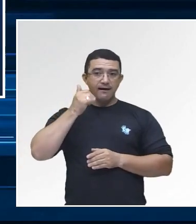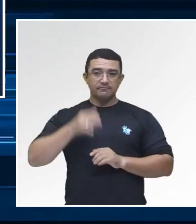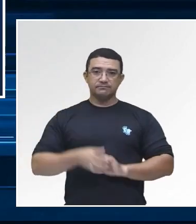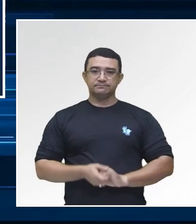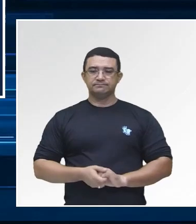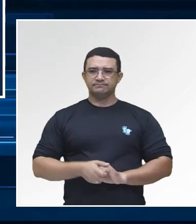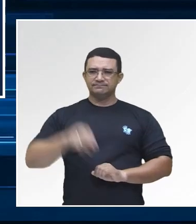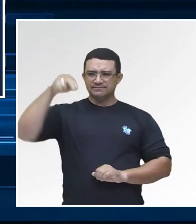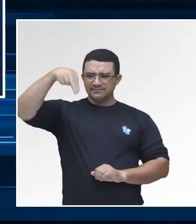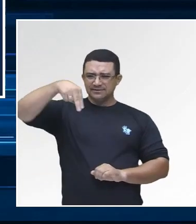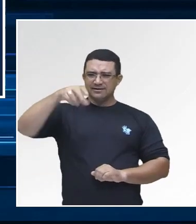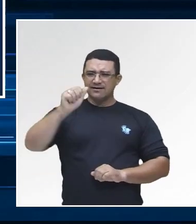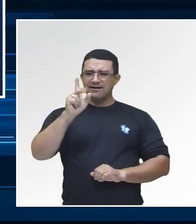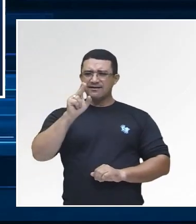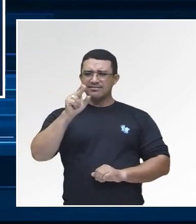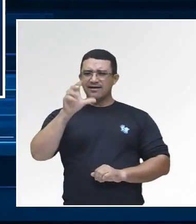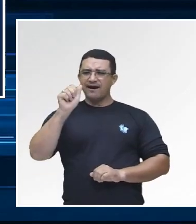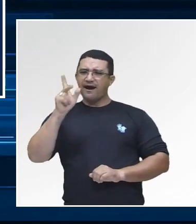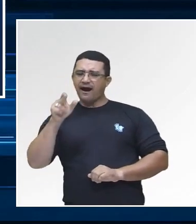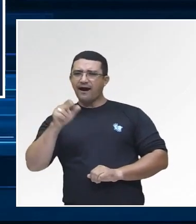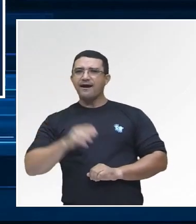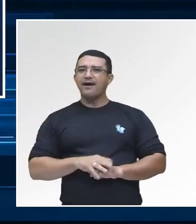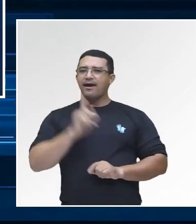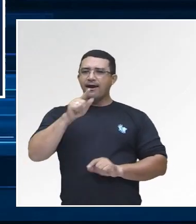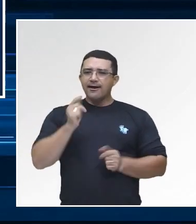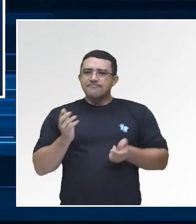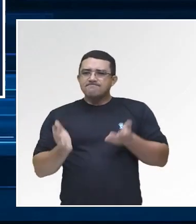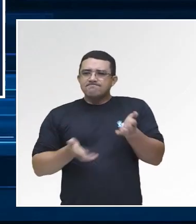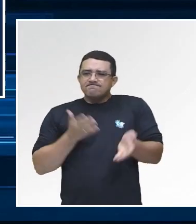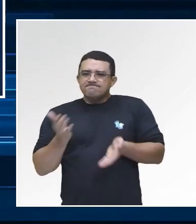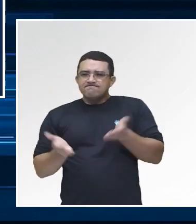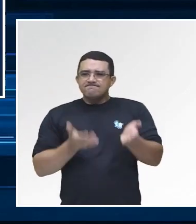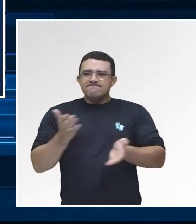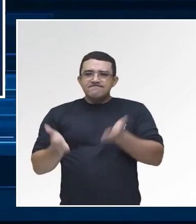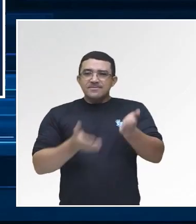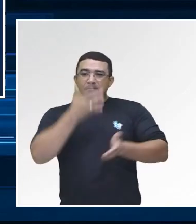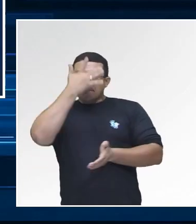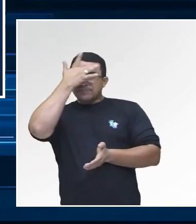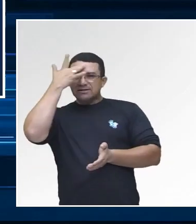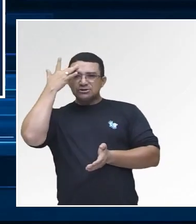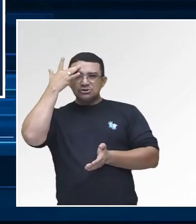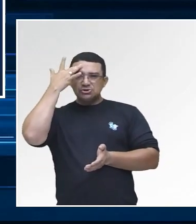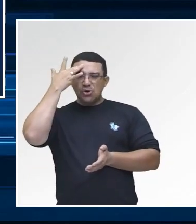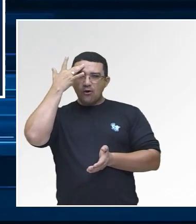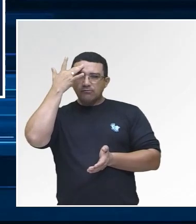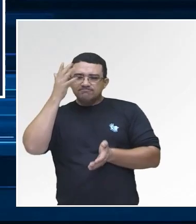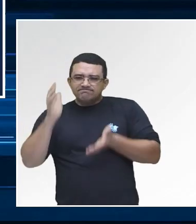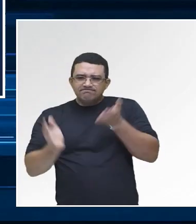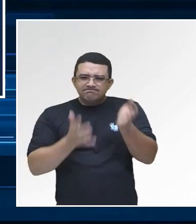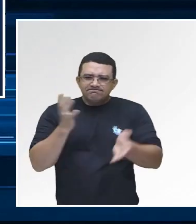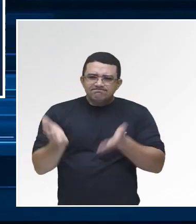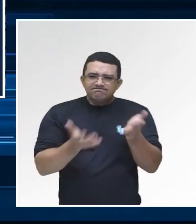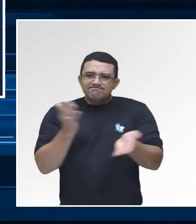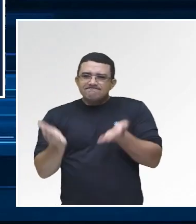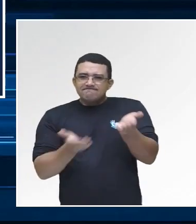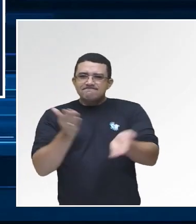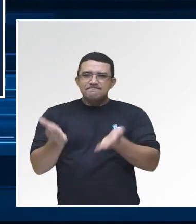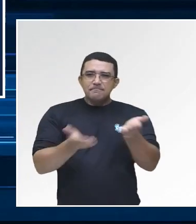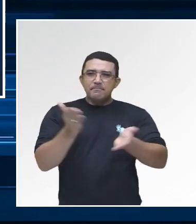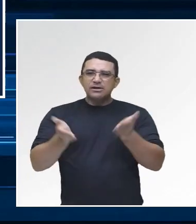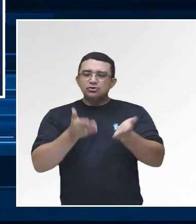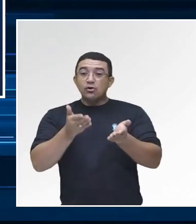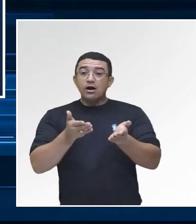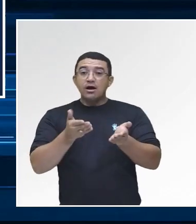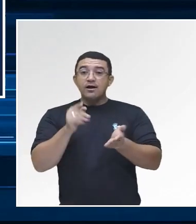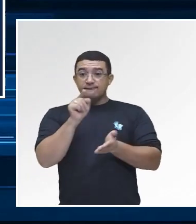É tentar convencer alguém sobre suas opiniões. Então você vai